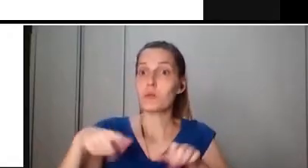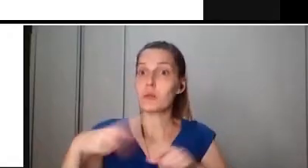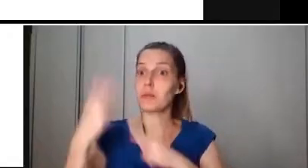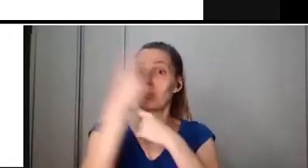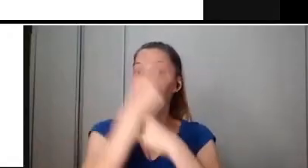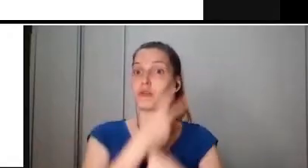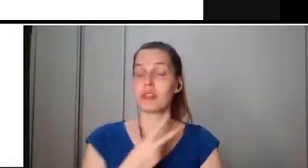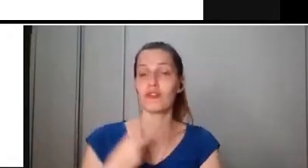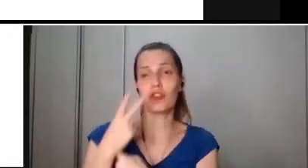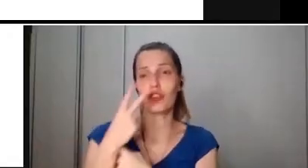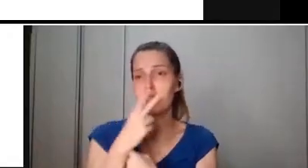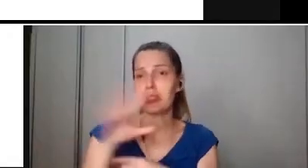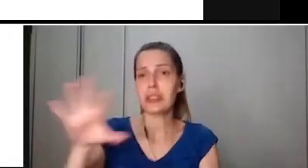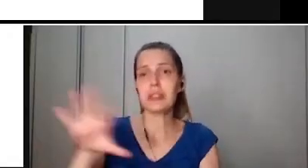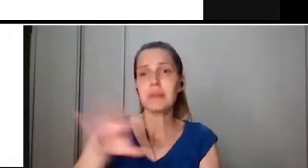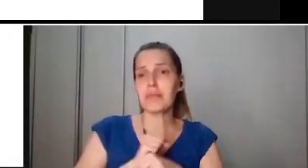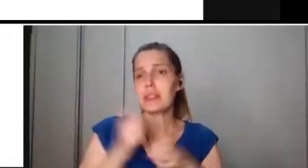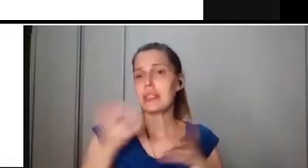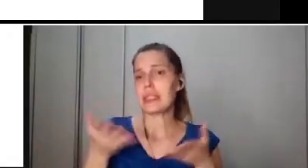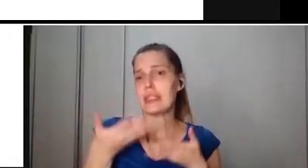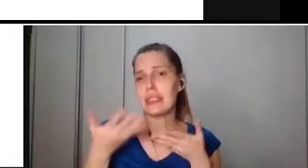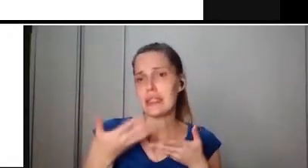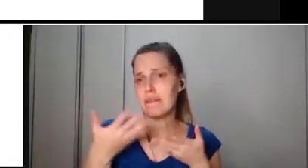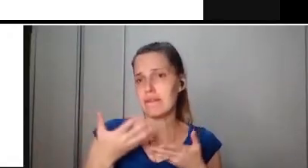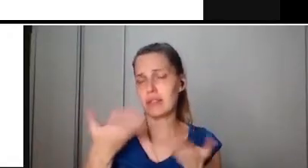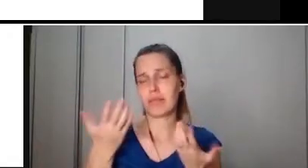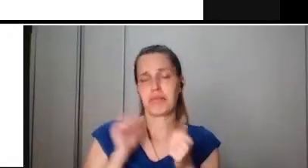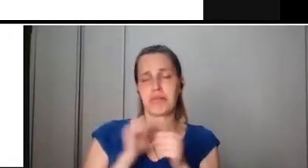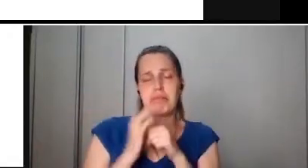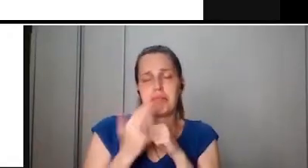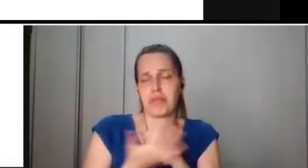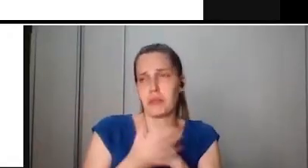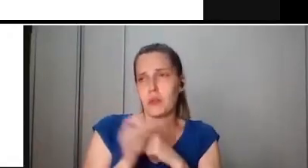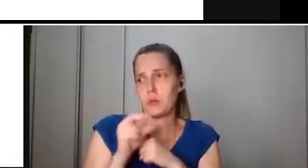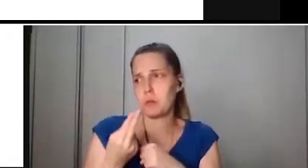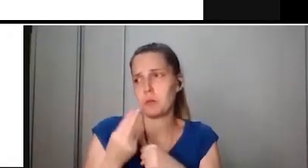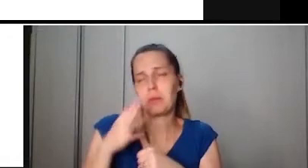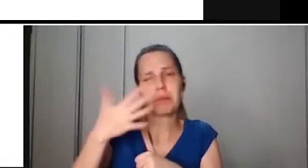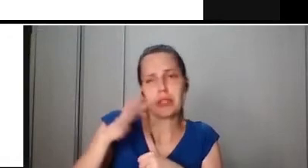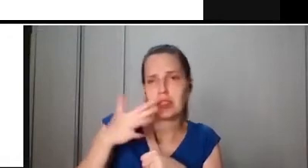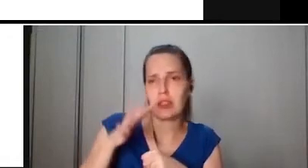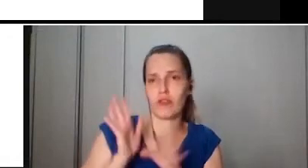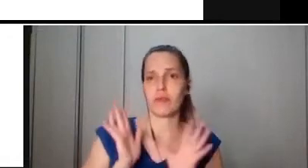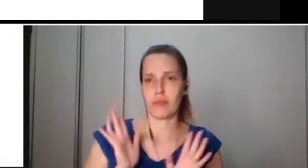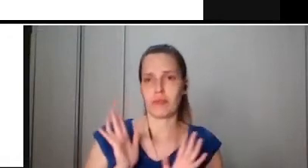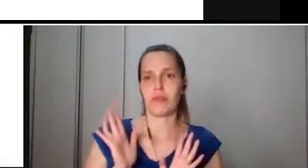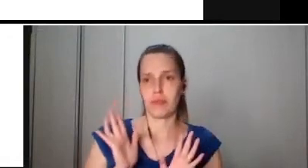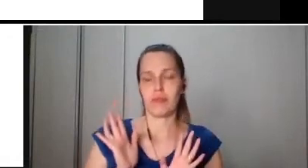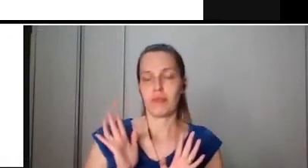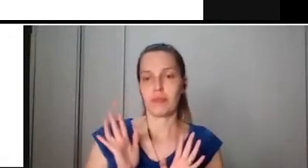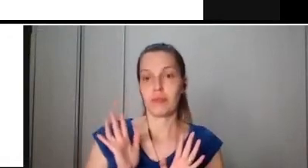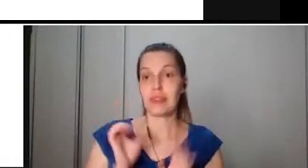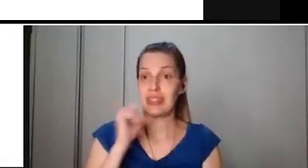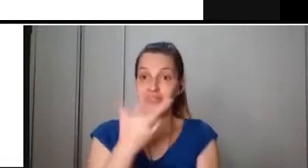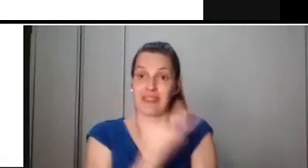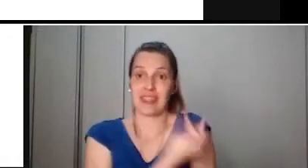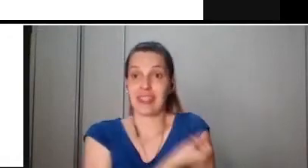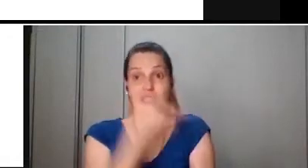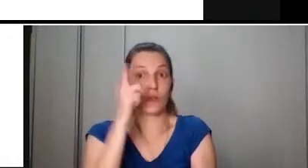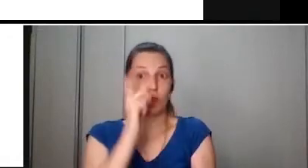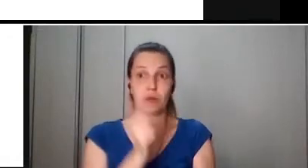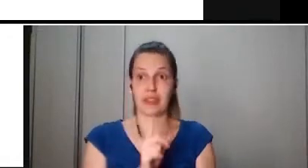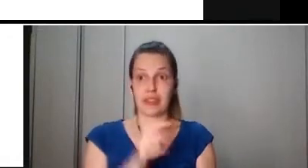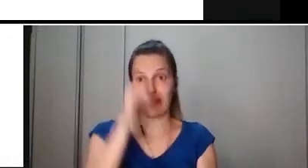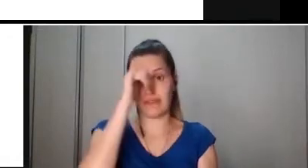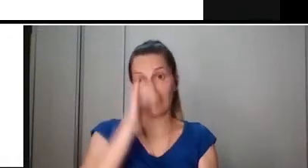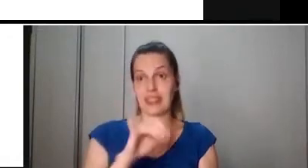provavelmente causar casos leves e moderados. Se as vacinas não conseguirem evitar casos graves, o